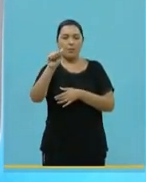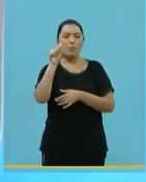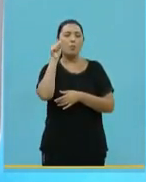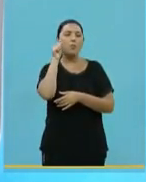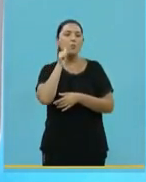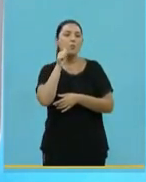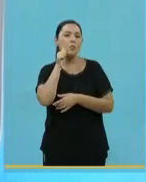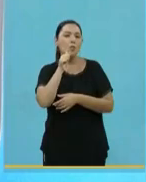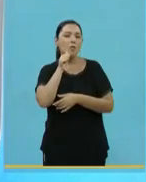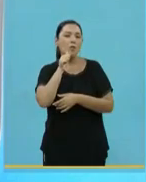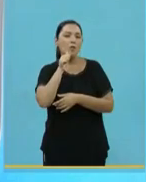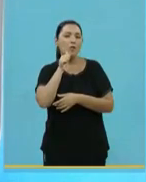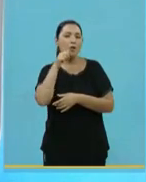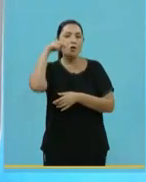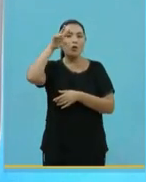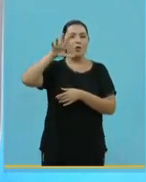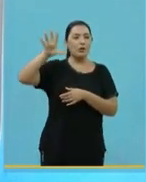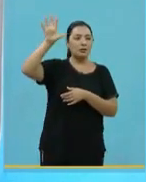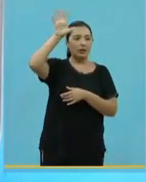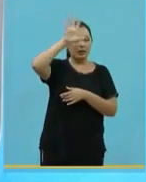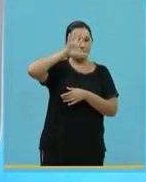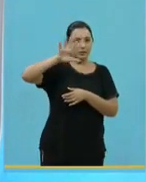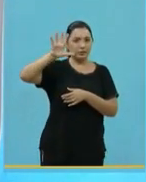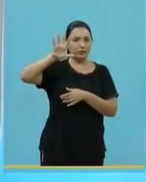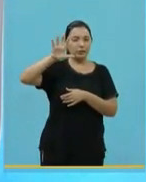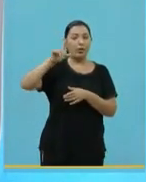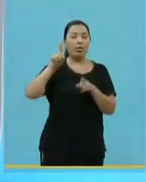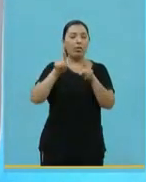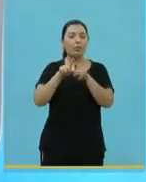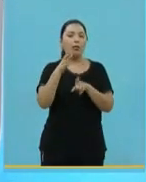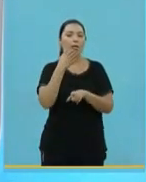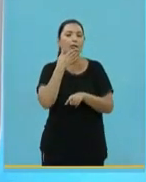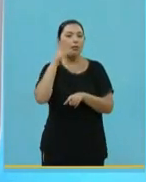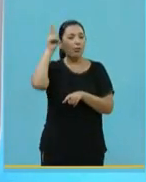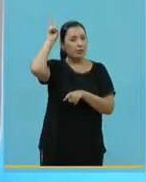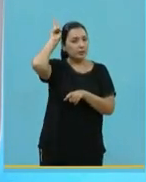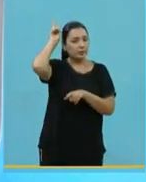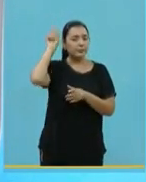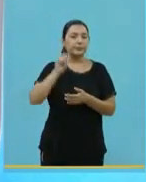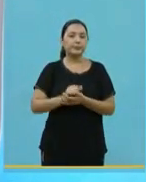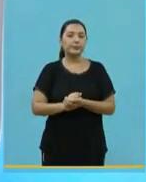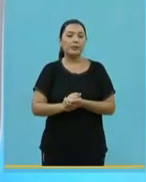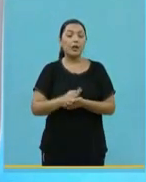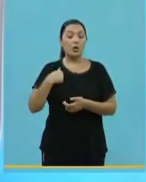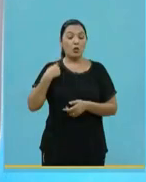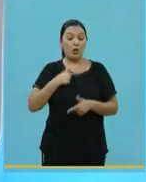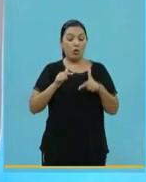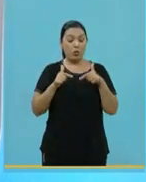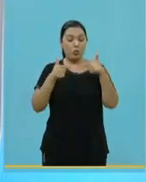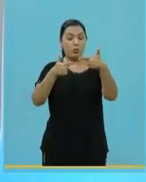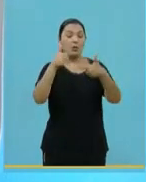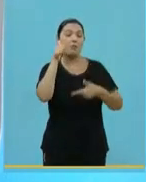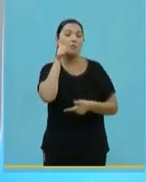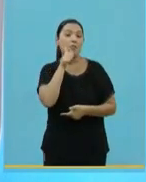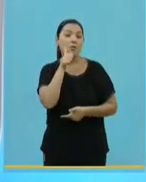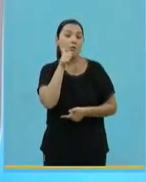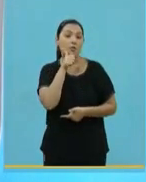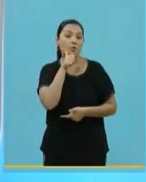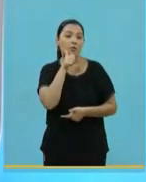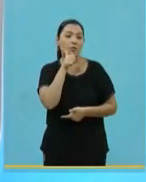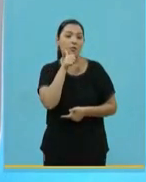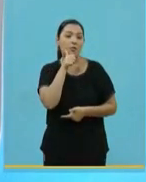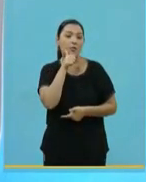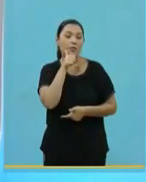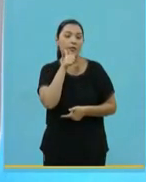nordestina indígena o nosso compromisso é com a luta com a causa das mulheres por isso nosso compromisso é com a